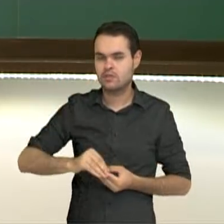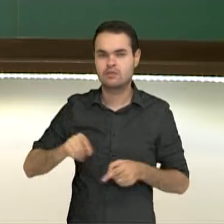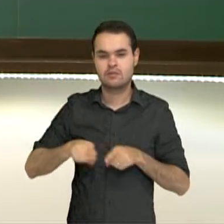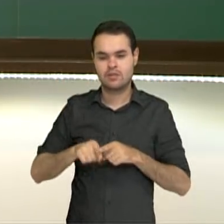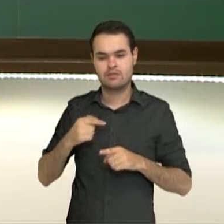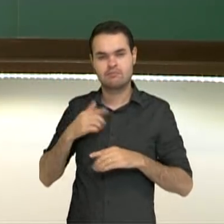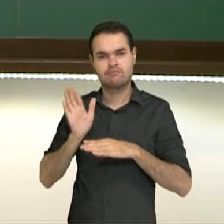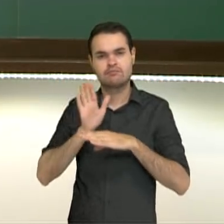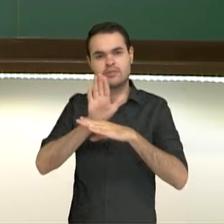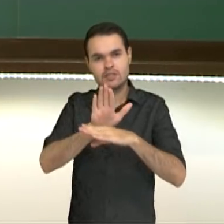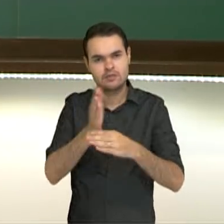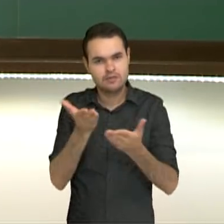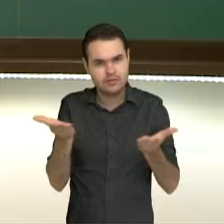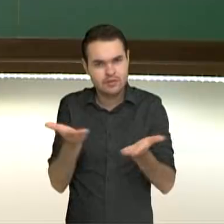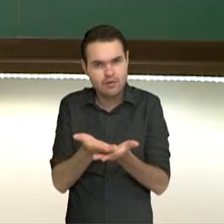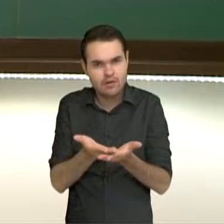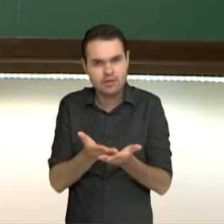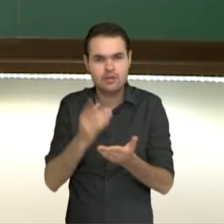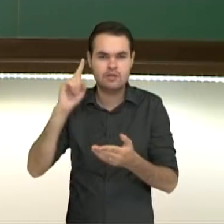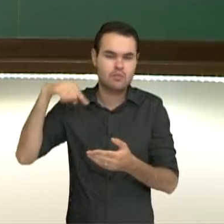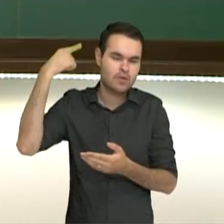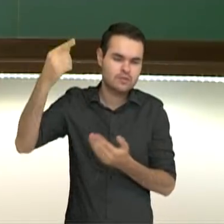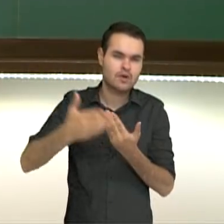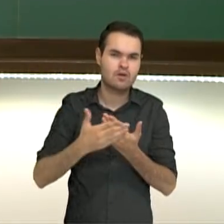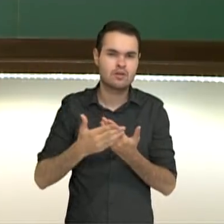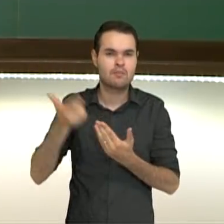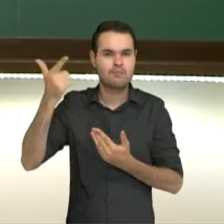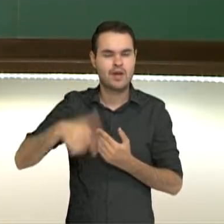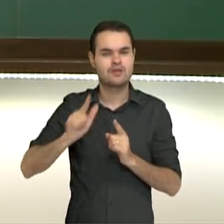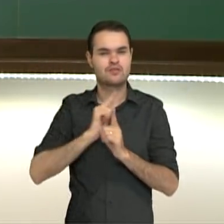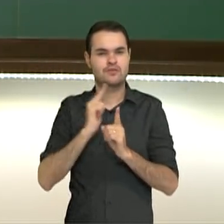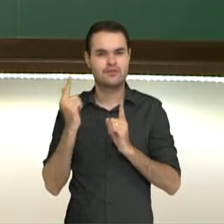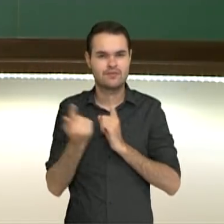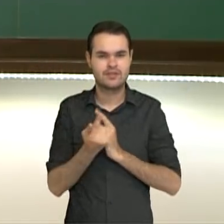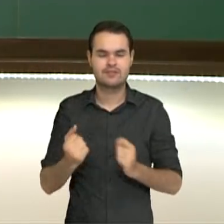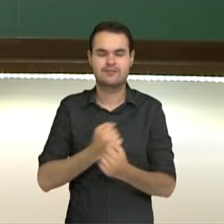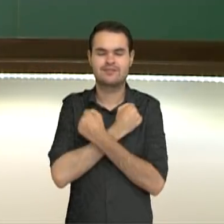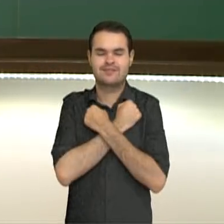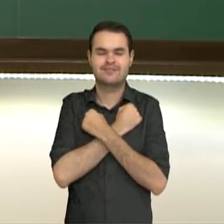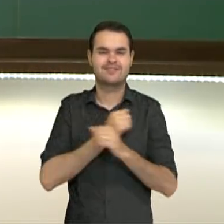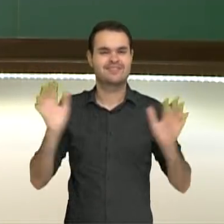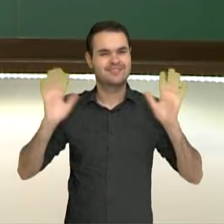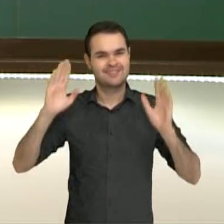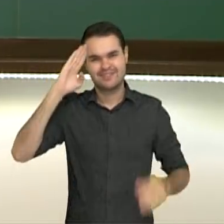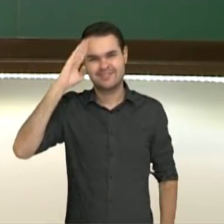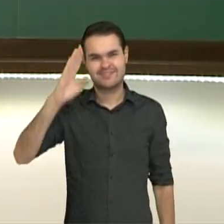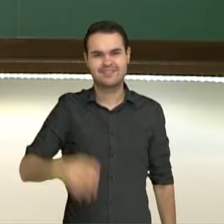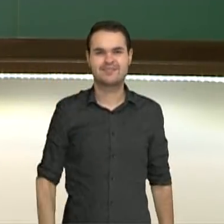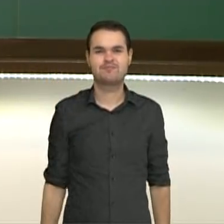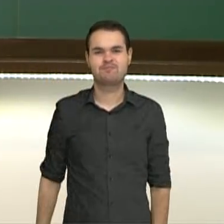contribuído na aula de hoje. Voltamos numa próxima aula com mais geografia. Um abraço a todos e até lá.